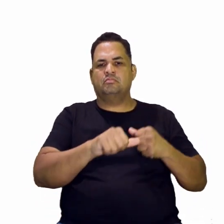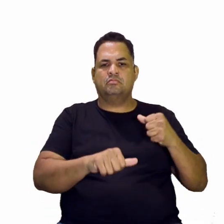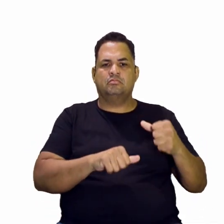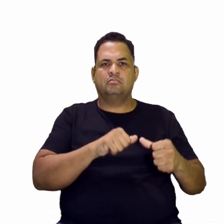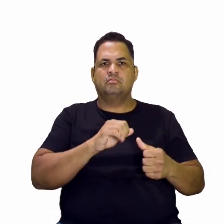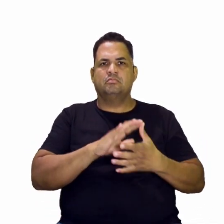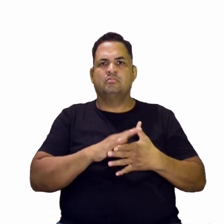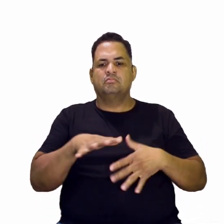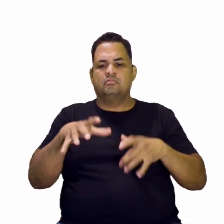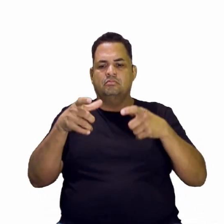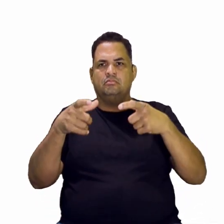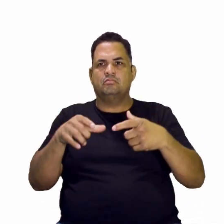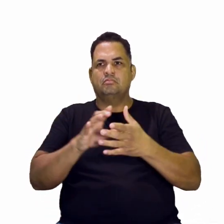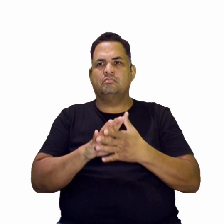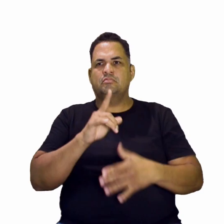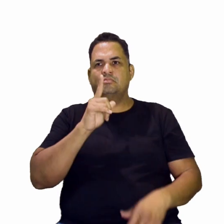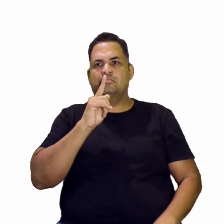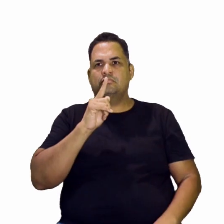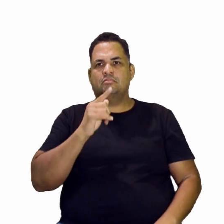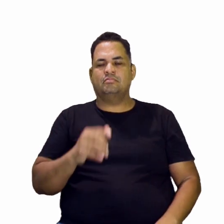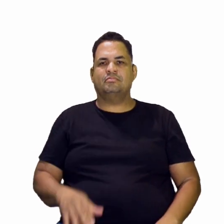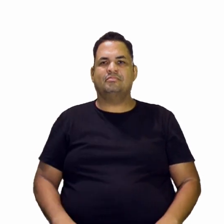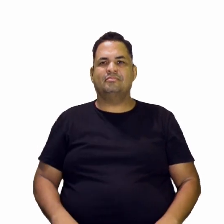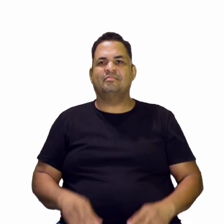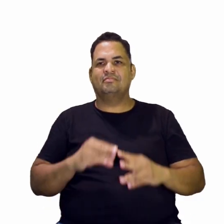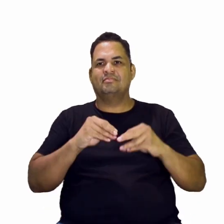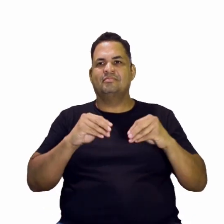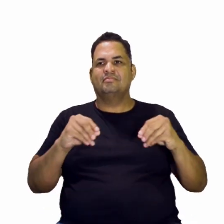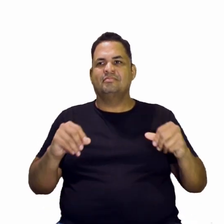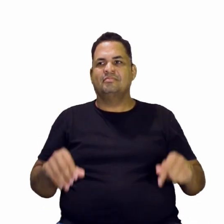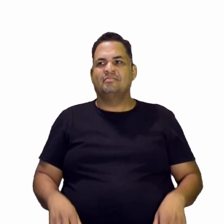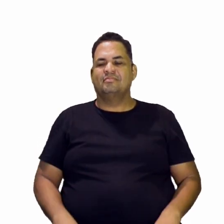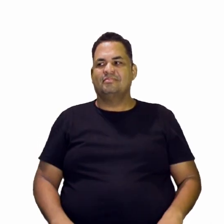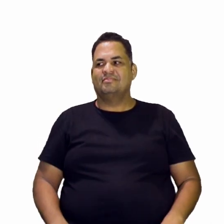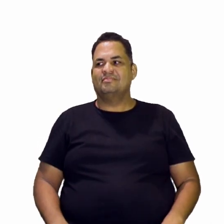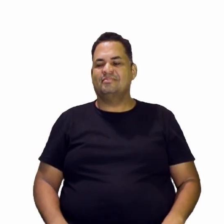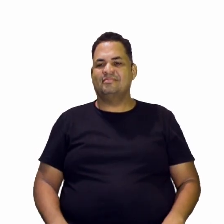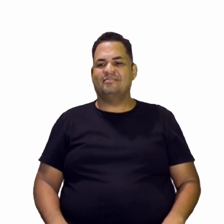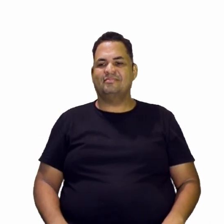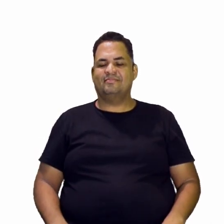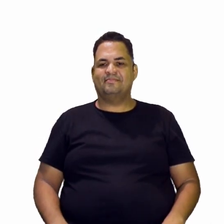transição ambiente aquático e terrestre,